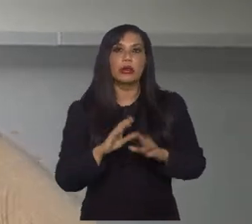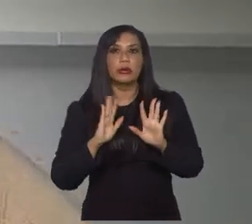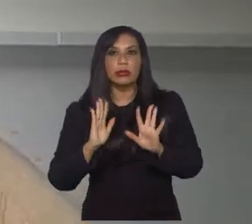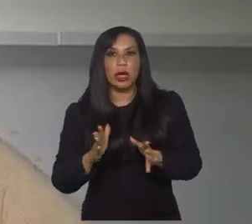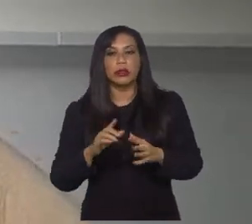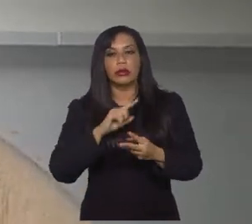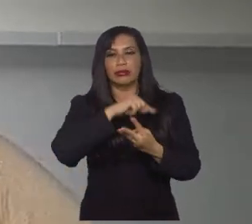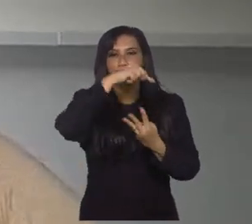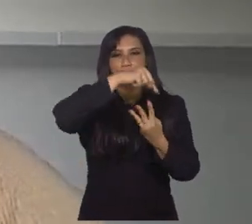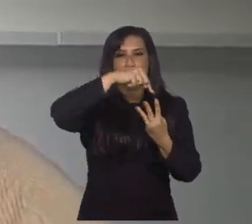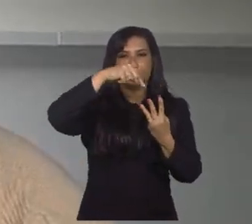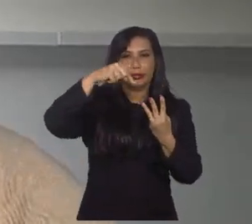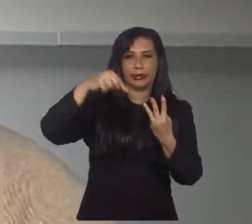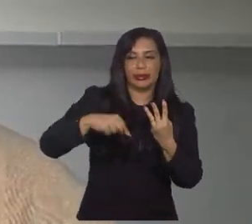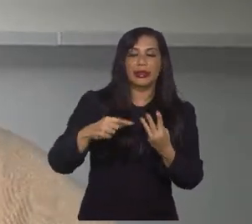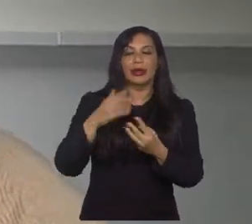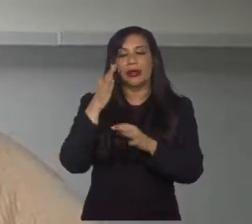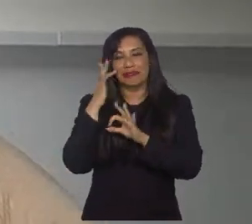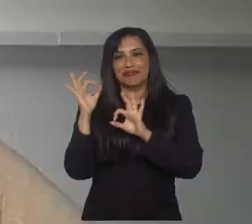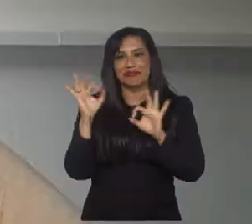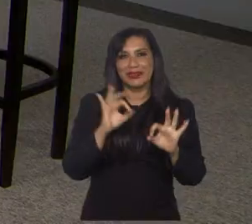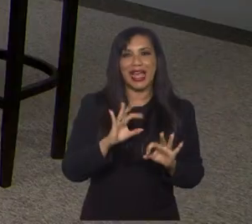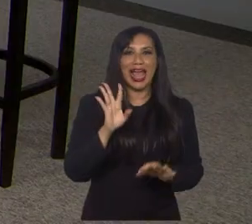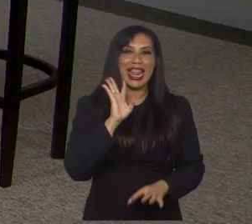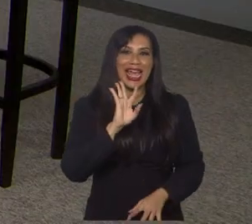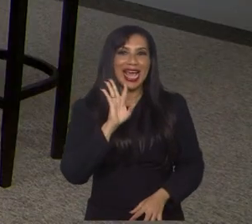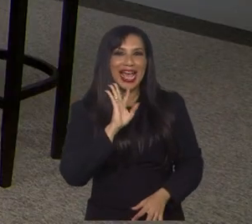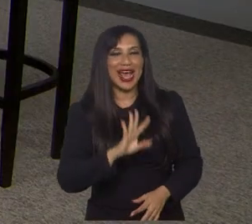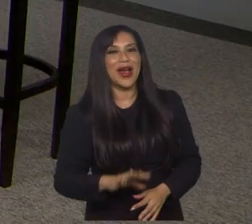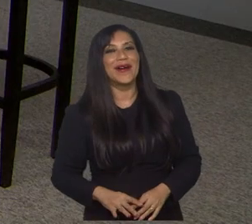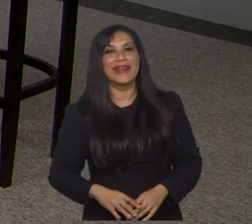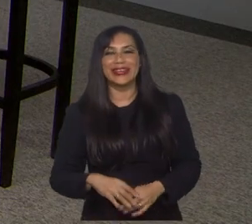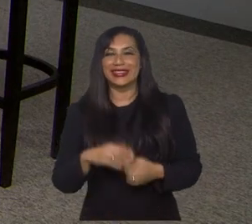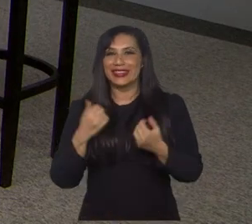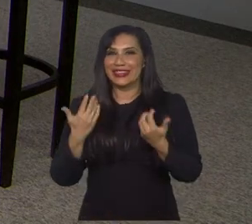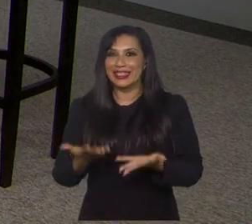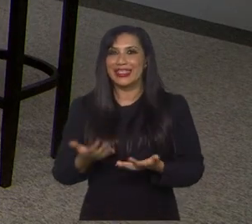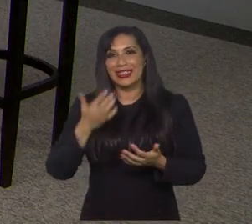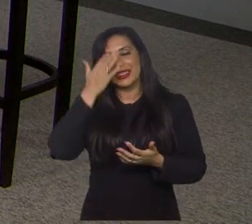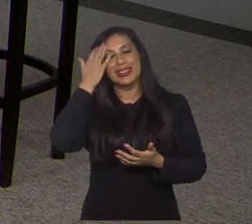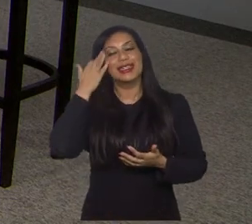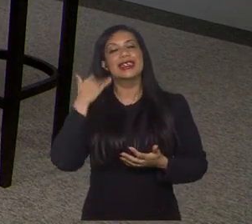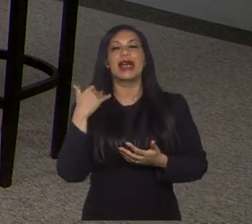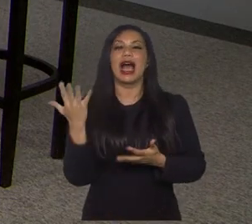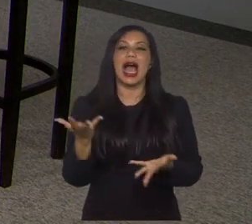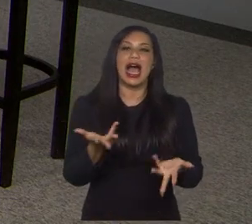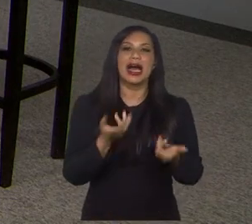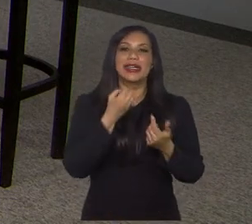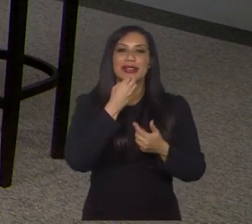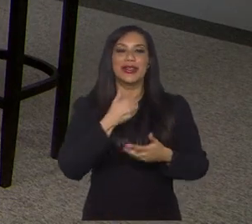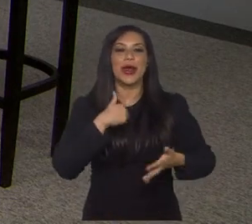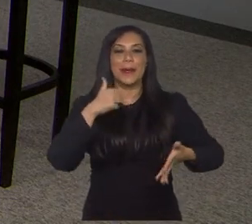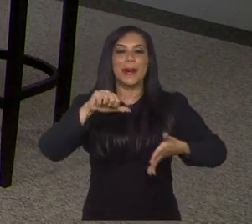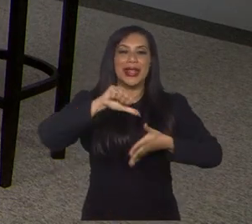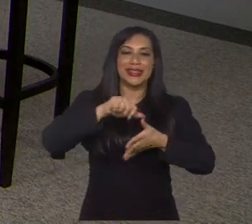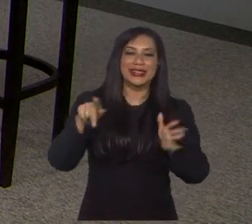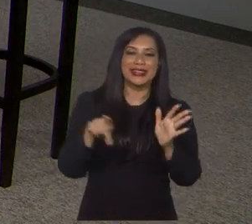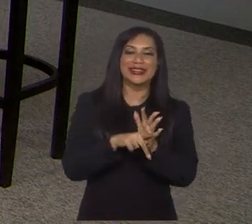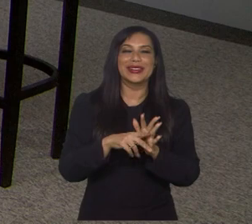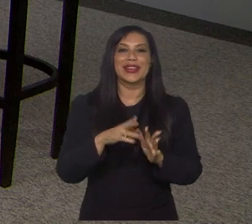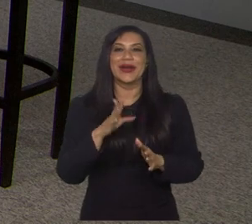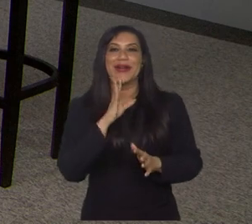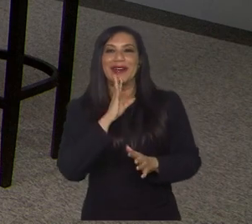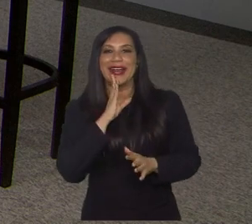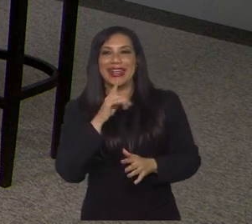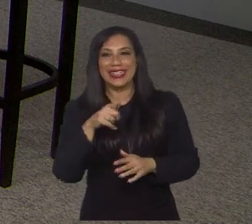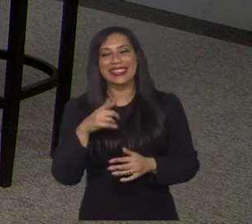bastante gente aí pra gente acompanhar. Legal. Sendo bem local, adorei. Sou da América do Sul, sei vocês,